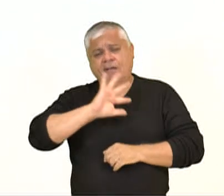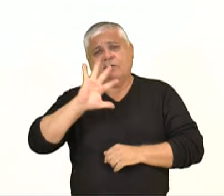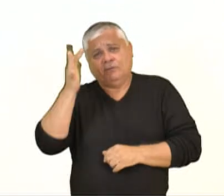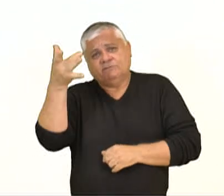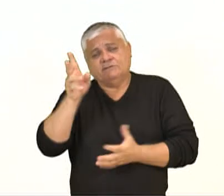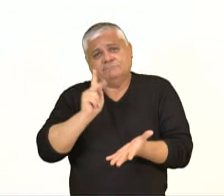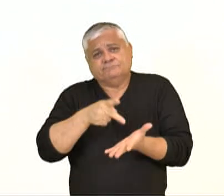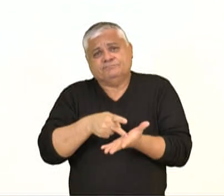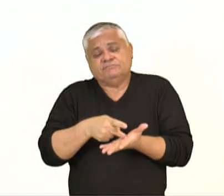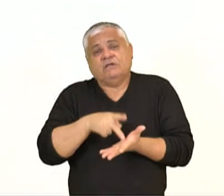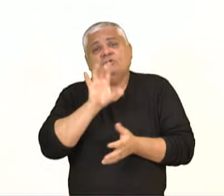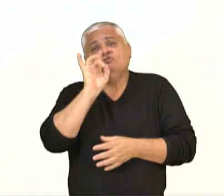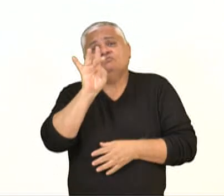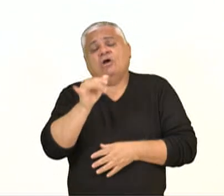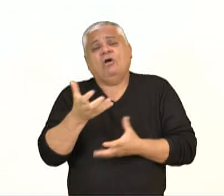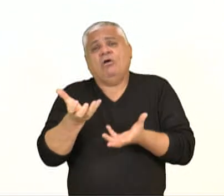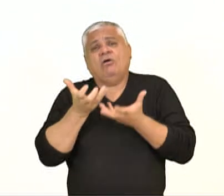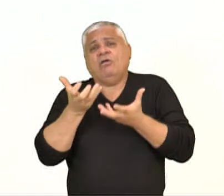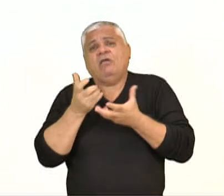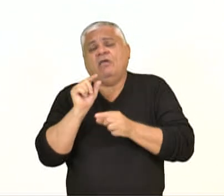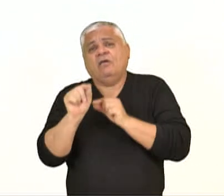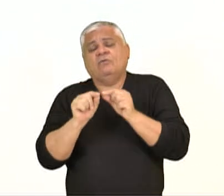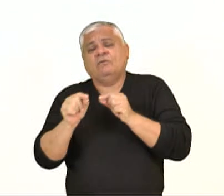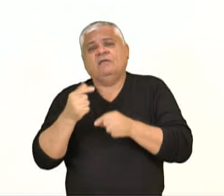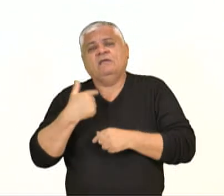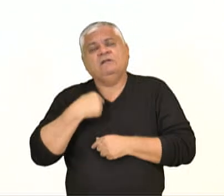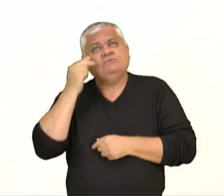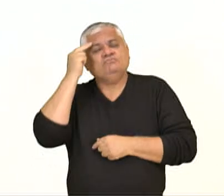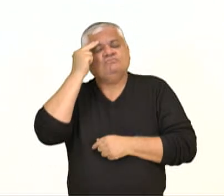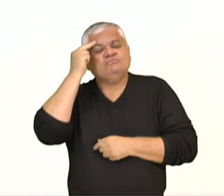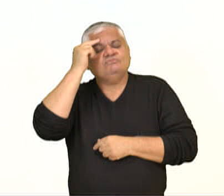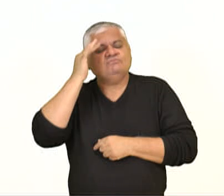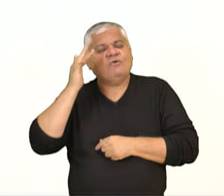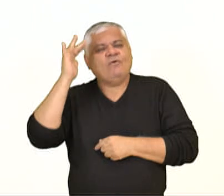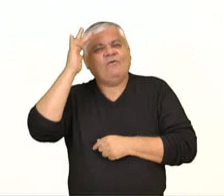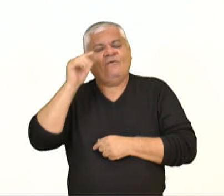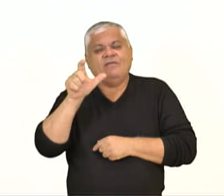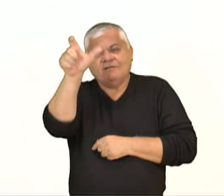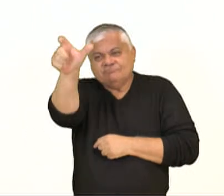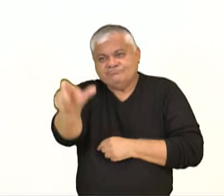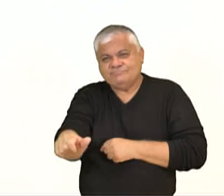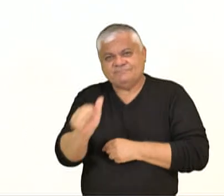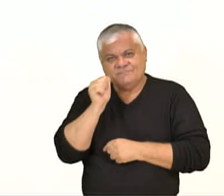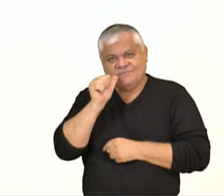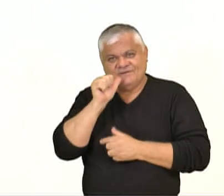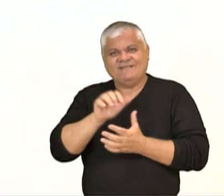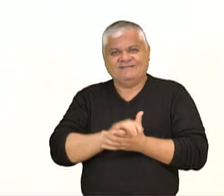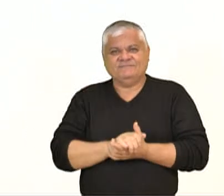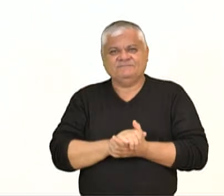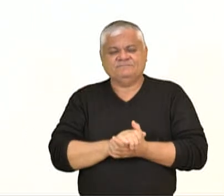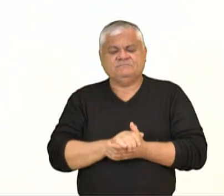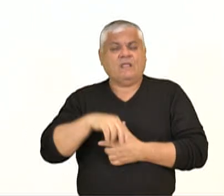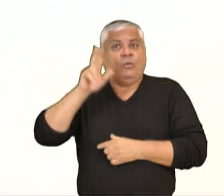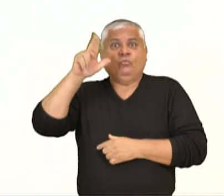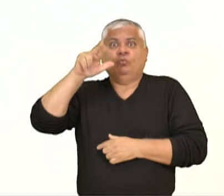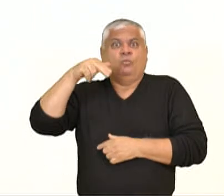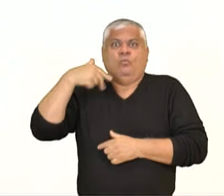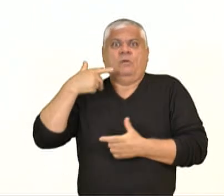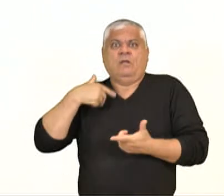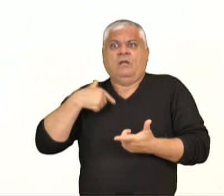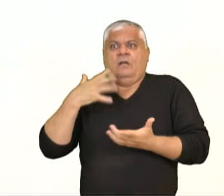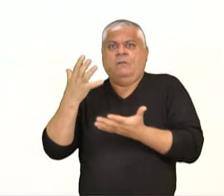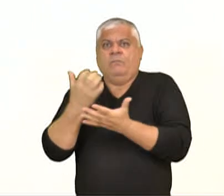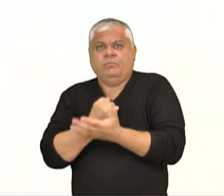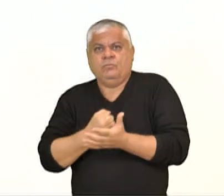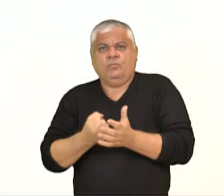queria apenas os arquétipos, platonizava. Ela era um aroma. Nunca tivera ela amantes, não um,